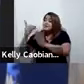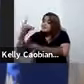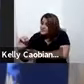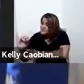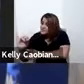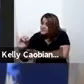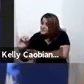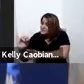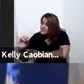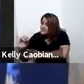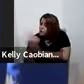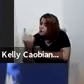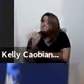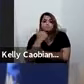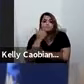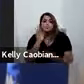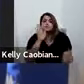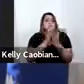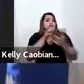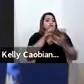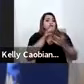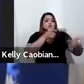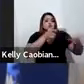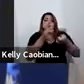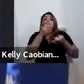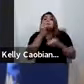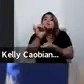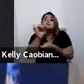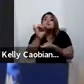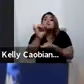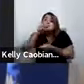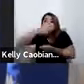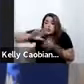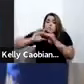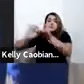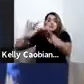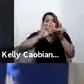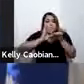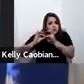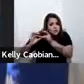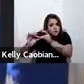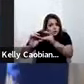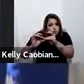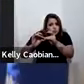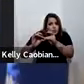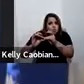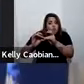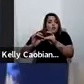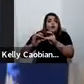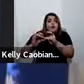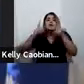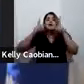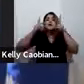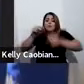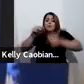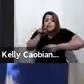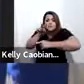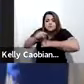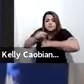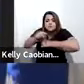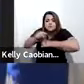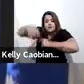se mantendo unidos e estando sob o guarda-chuva da proteção da entidade sindical, eles